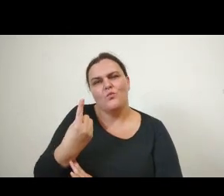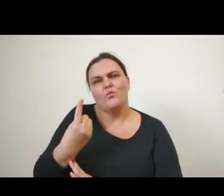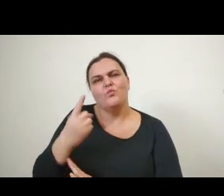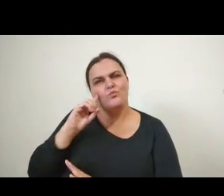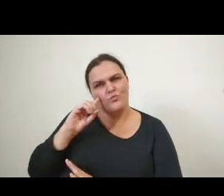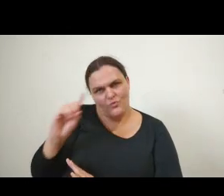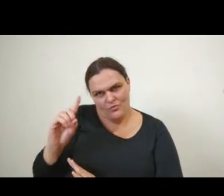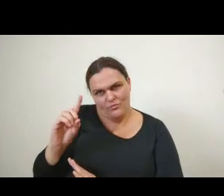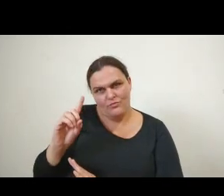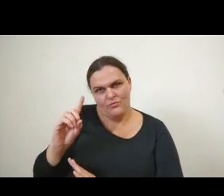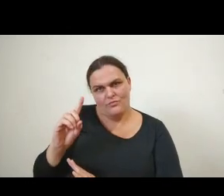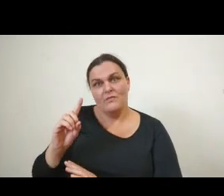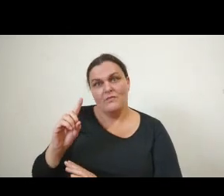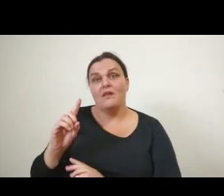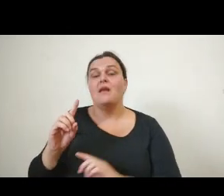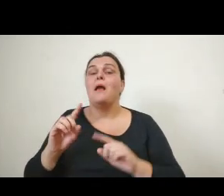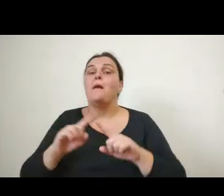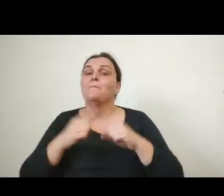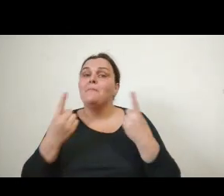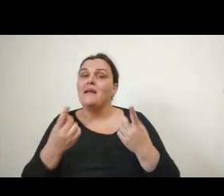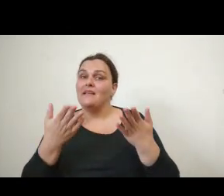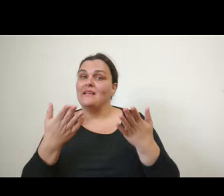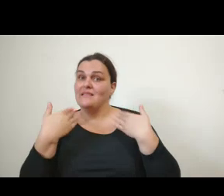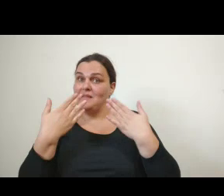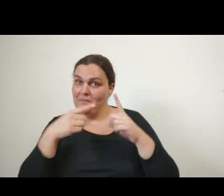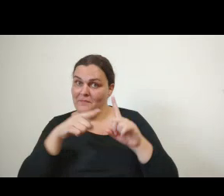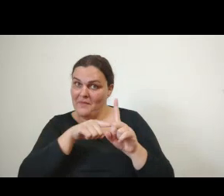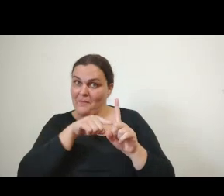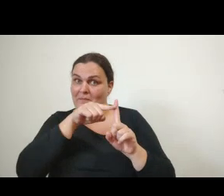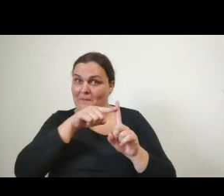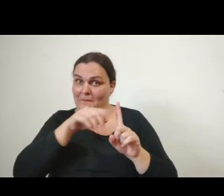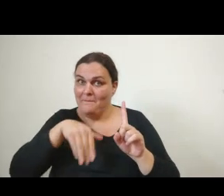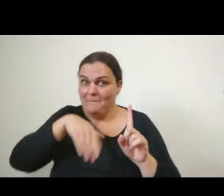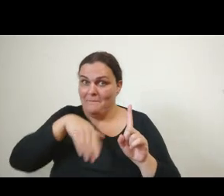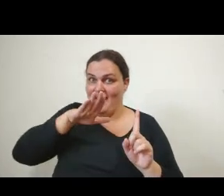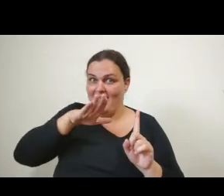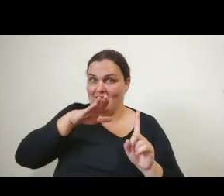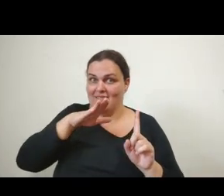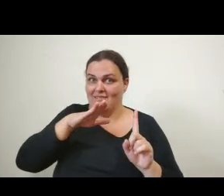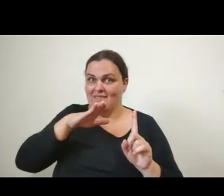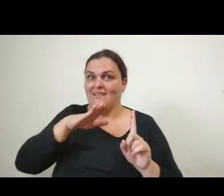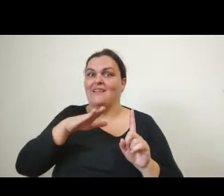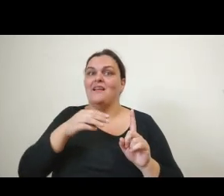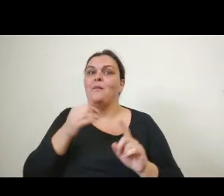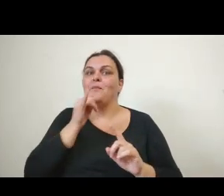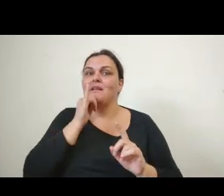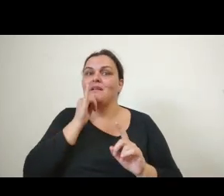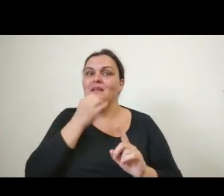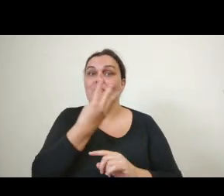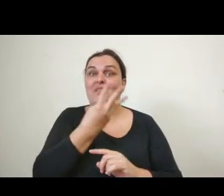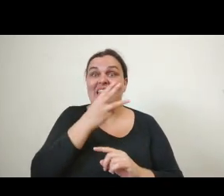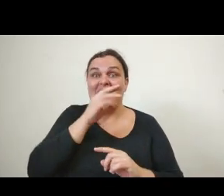a 20 graus 42 dias, né, para completar essa fase larval, 22, 39, a 30 graus